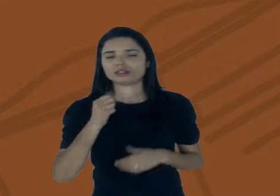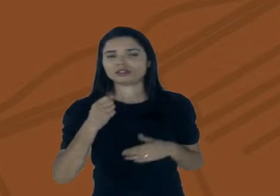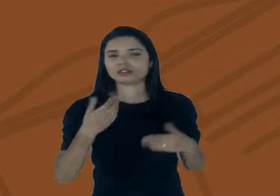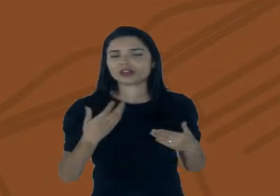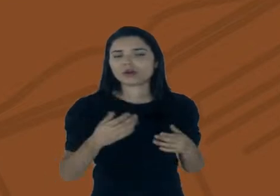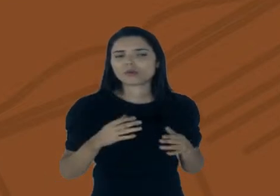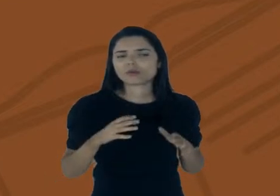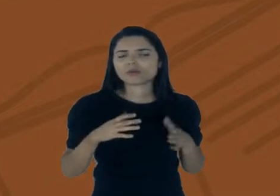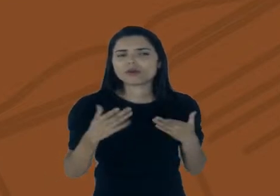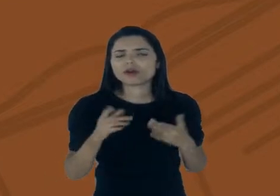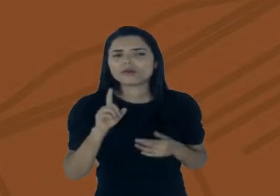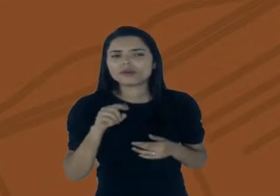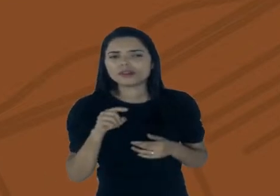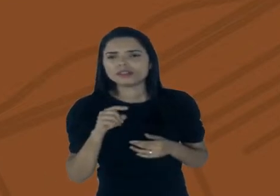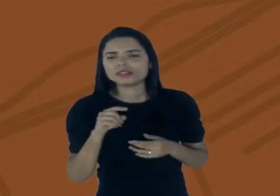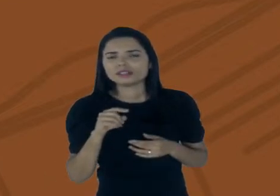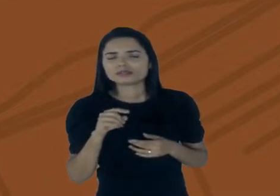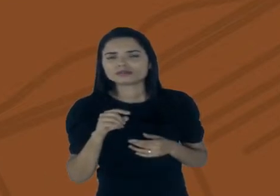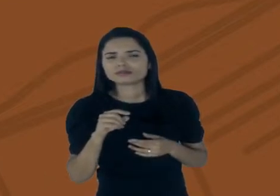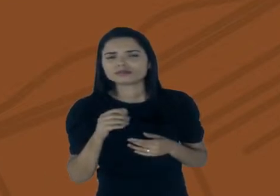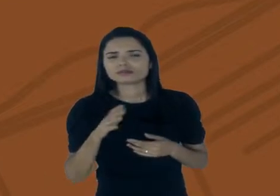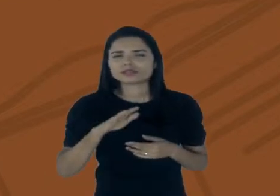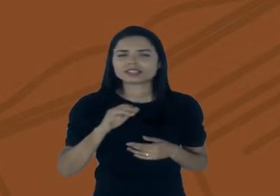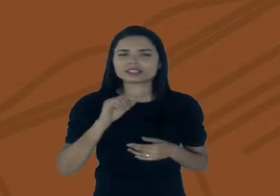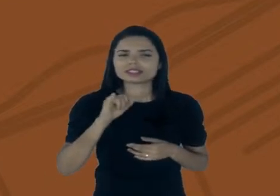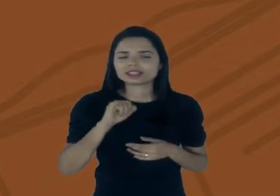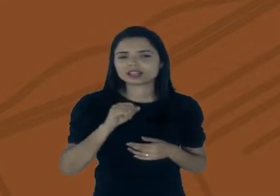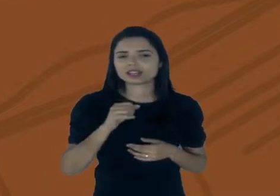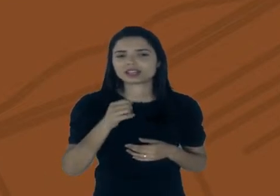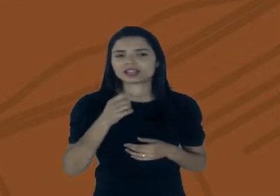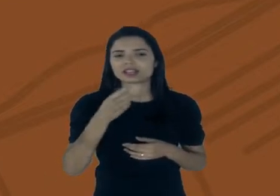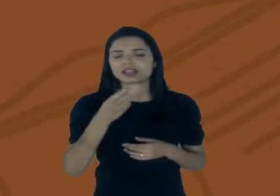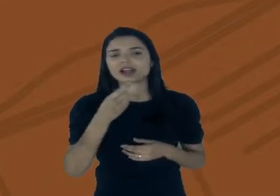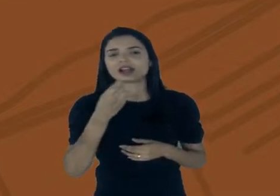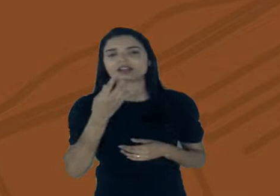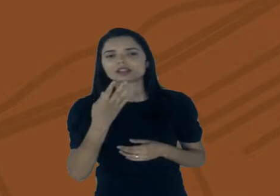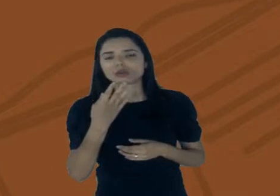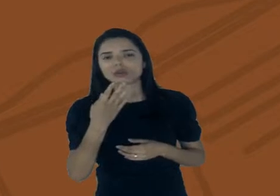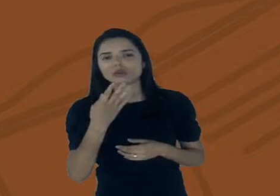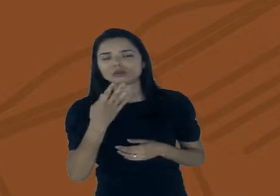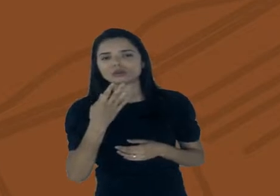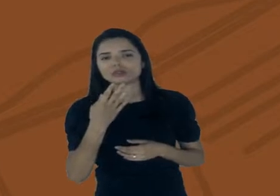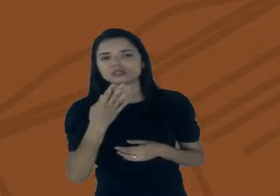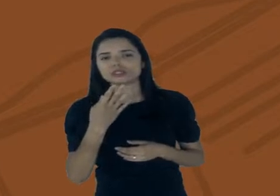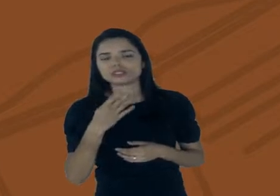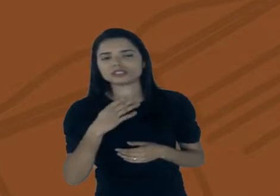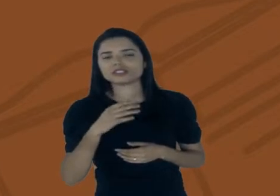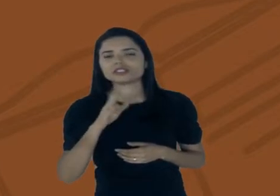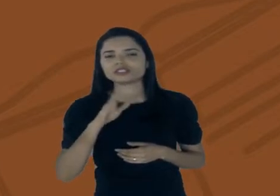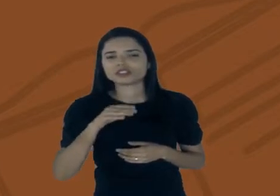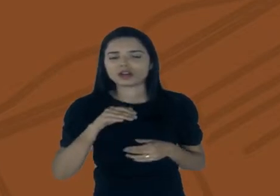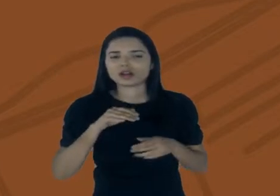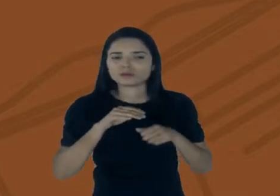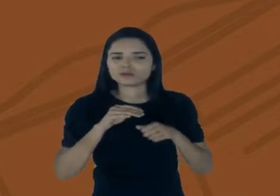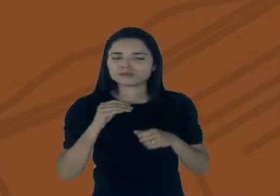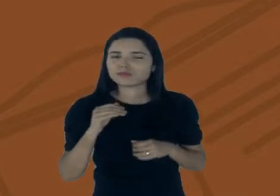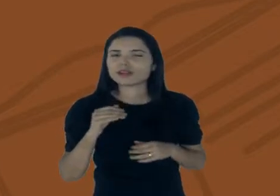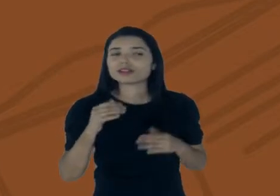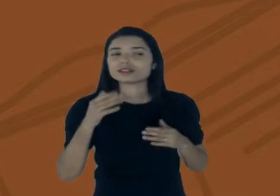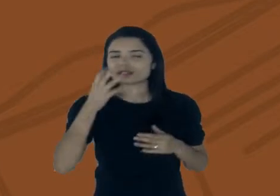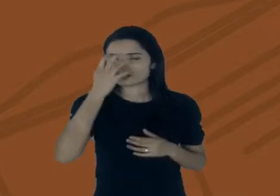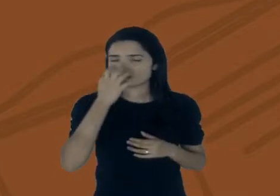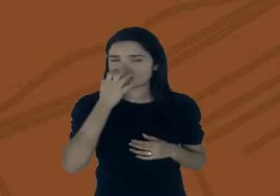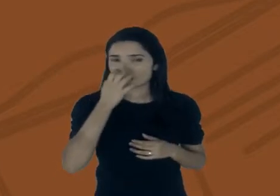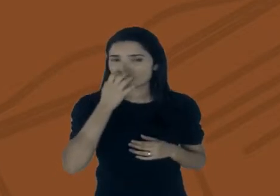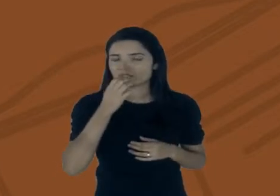observa que nossa pressão está em 14/9, então aí já é um problema sério. E 18, né, por